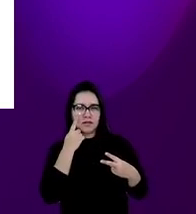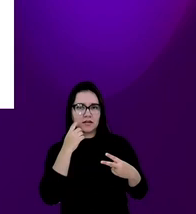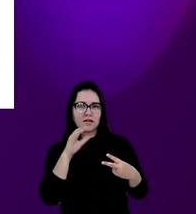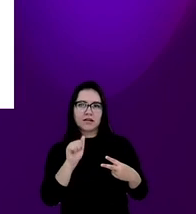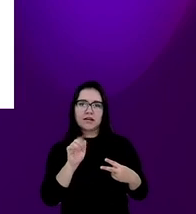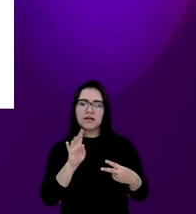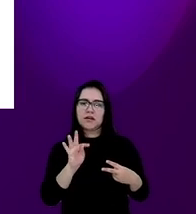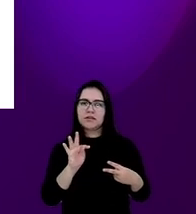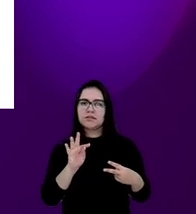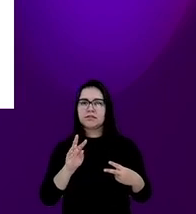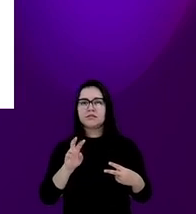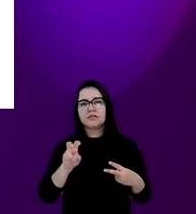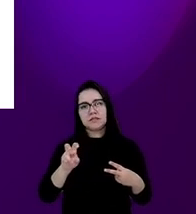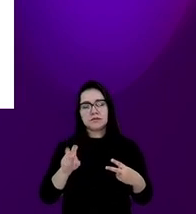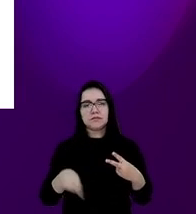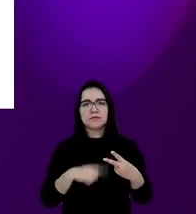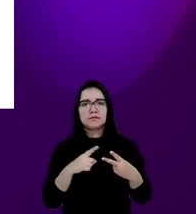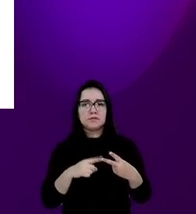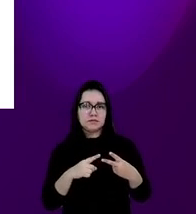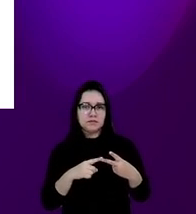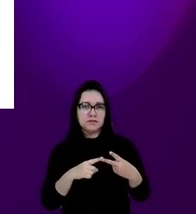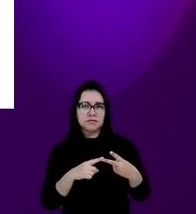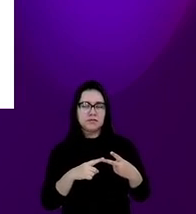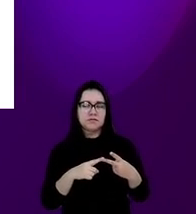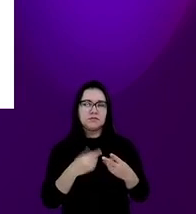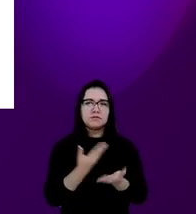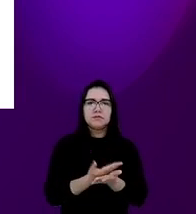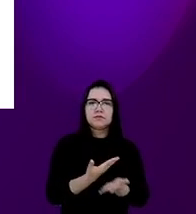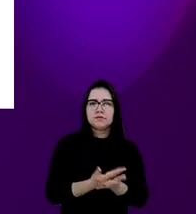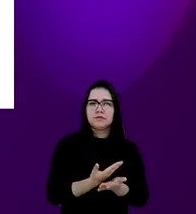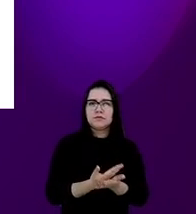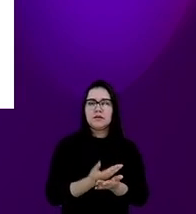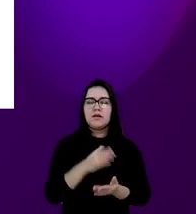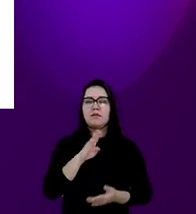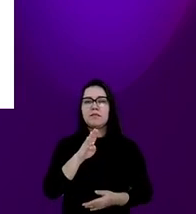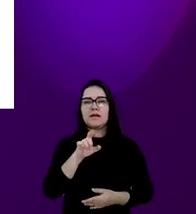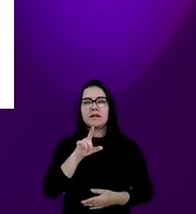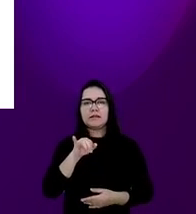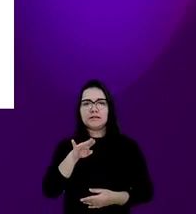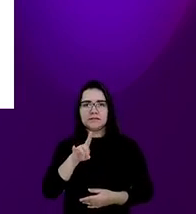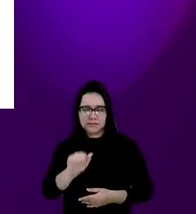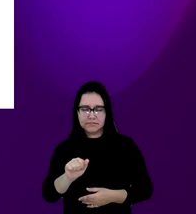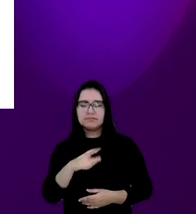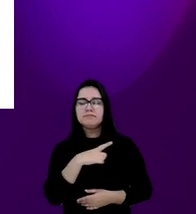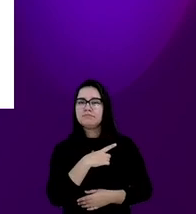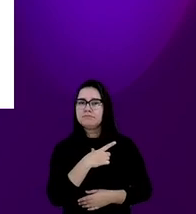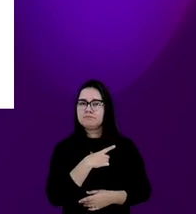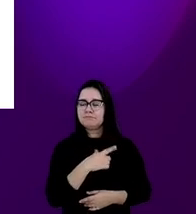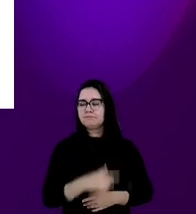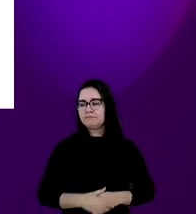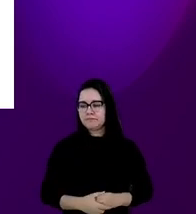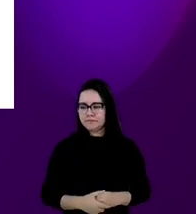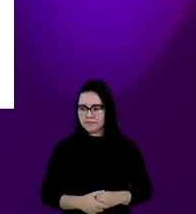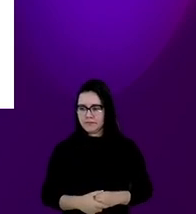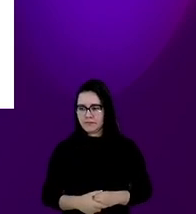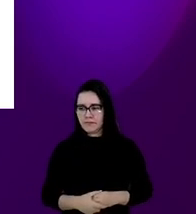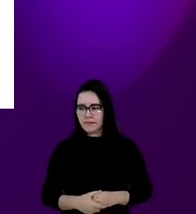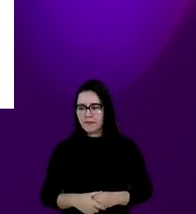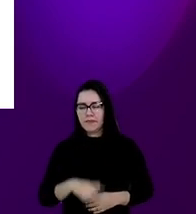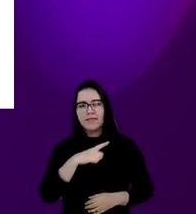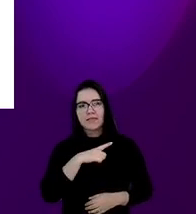5, o outro foi o estudo Belinda da Novartis, e a gente tem um